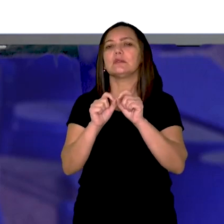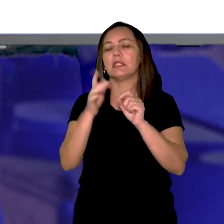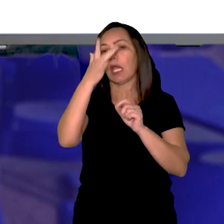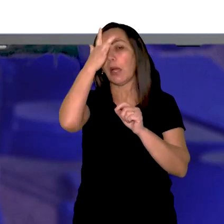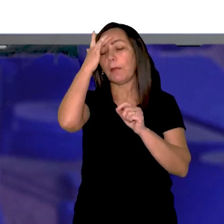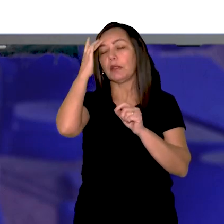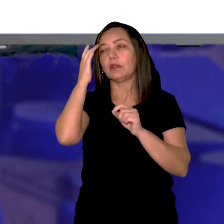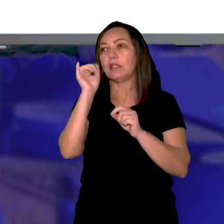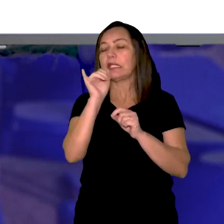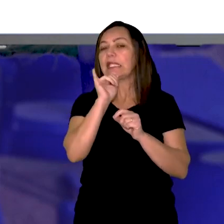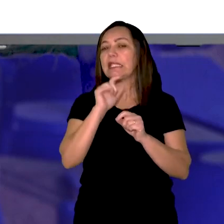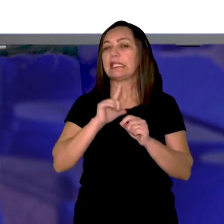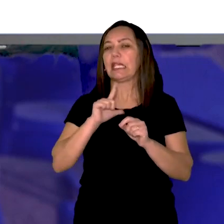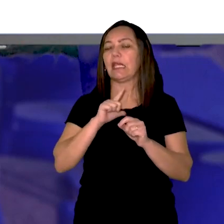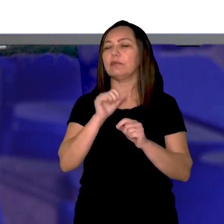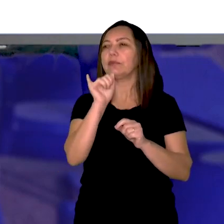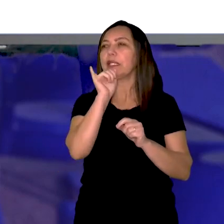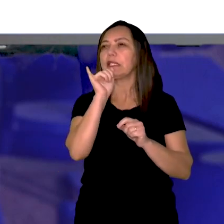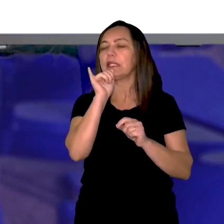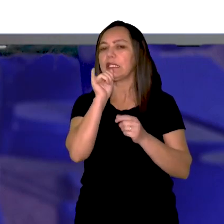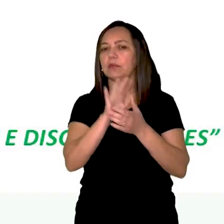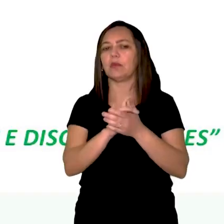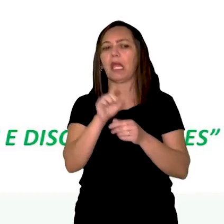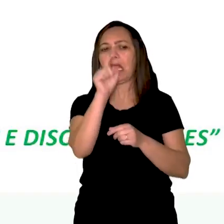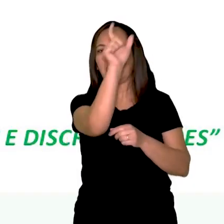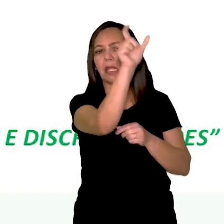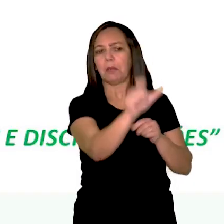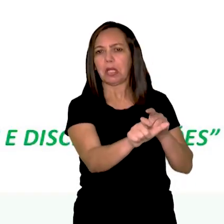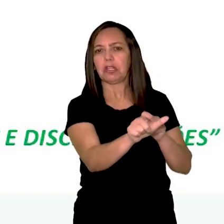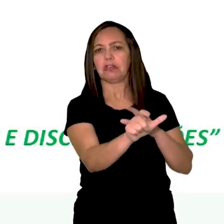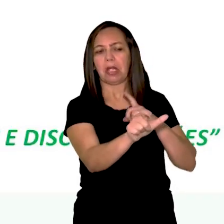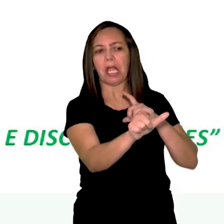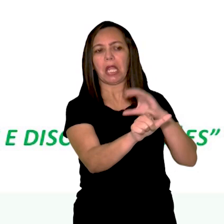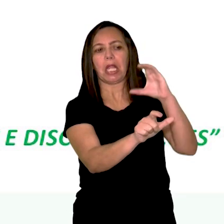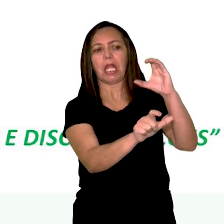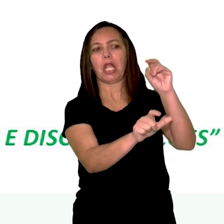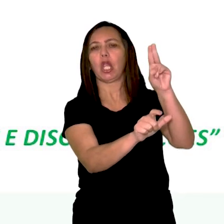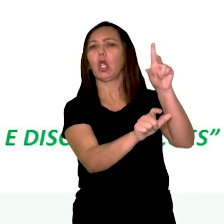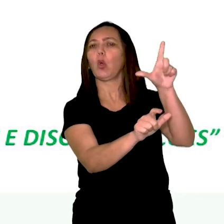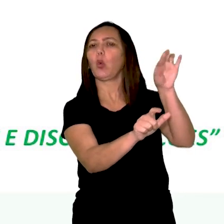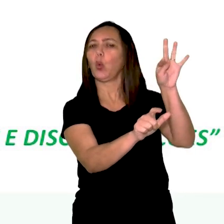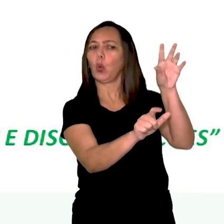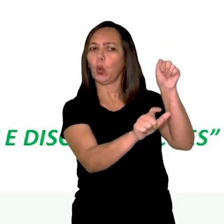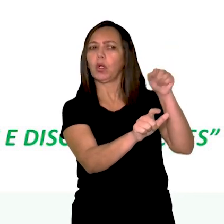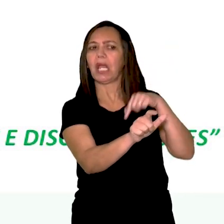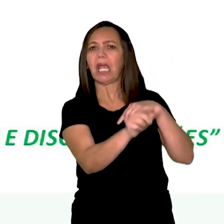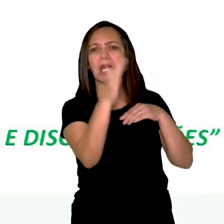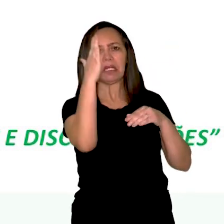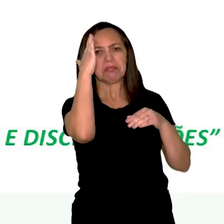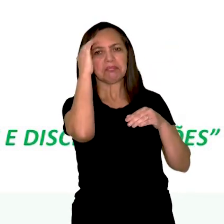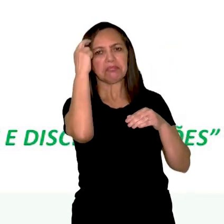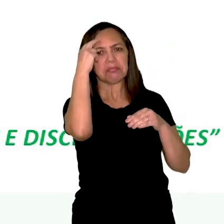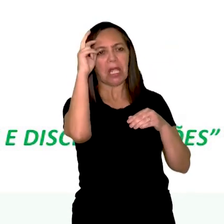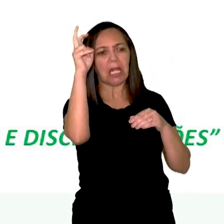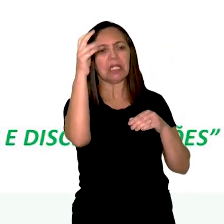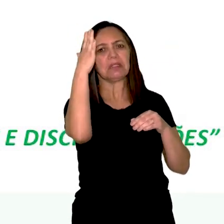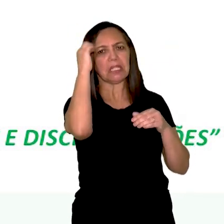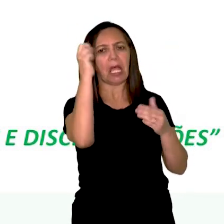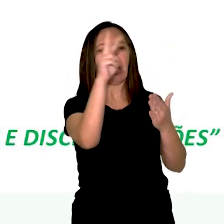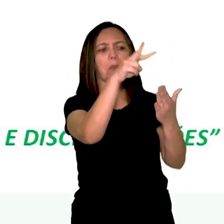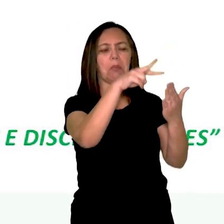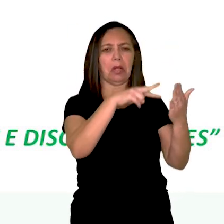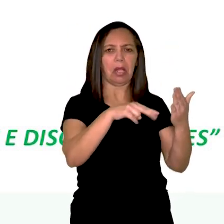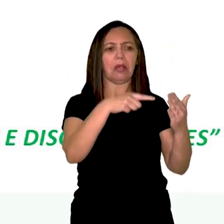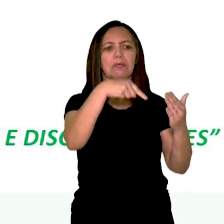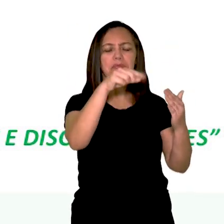quando se fala das pessoas que têm cultura e das que não têm, é que isso termina gerando